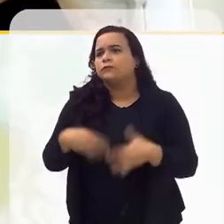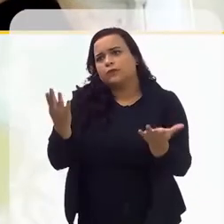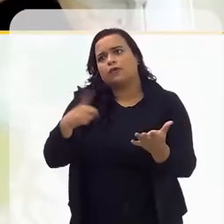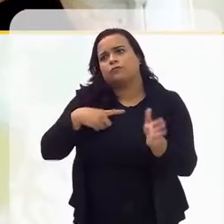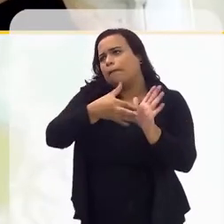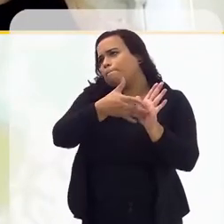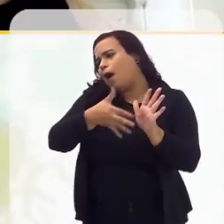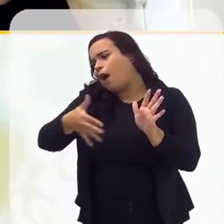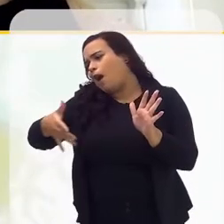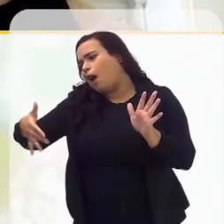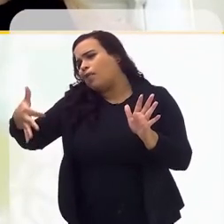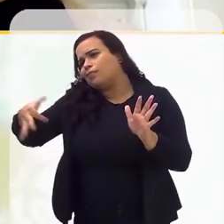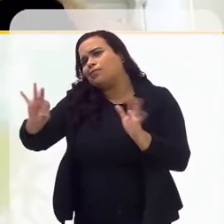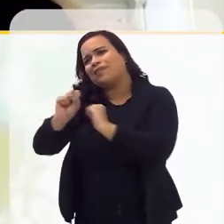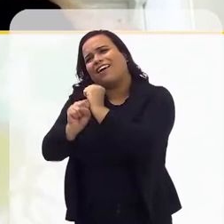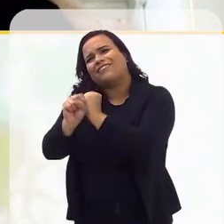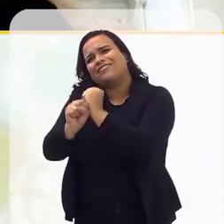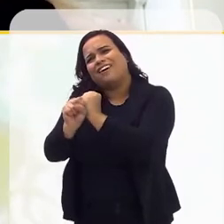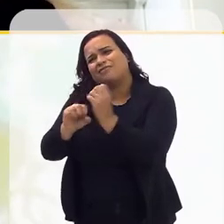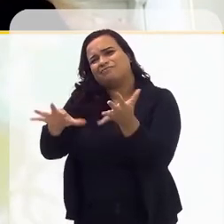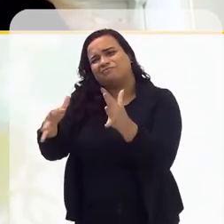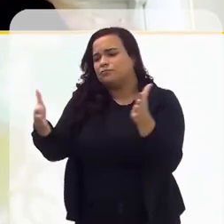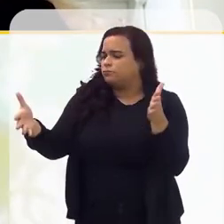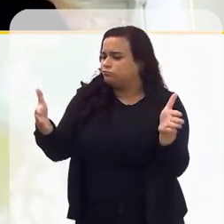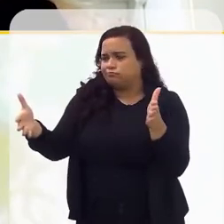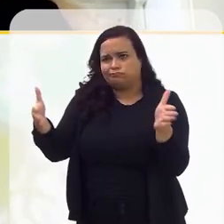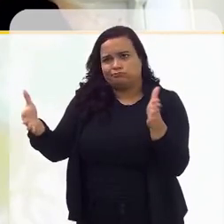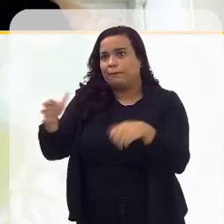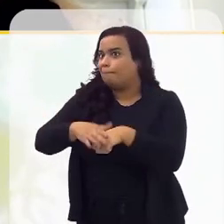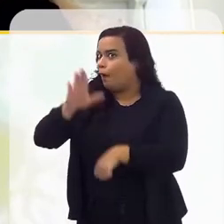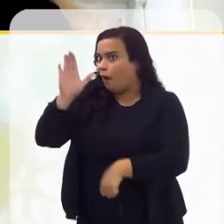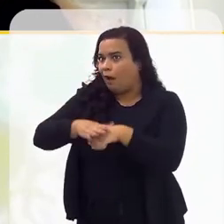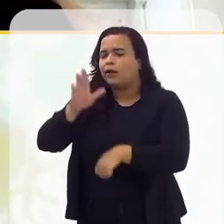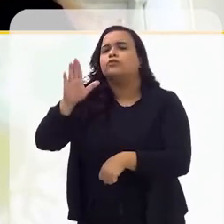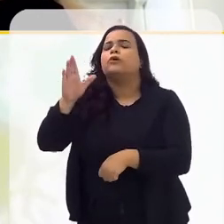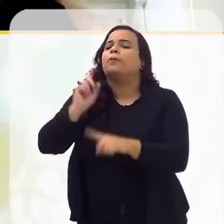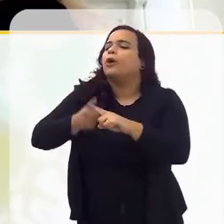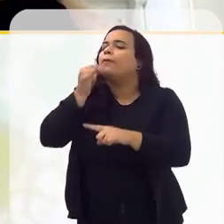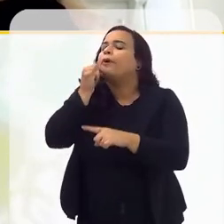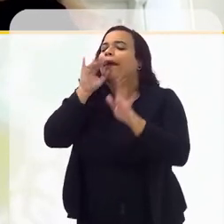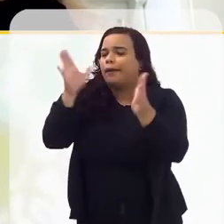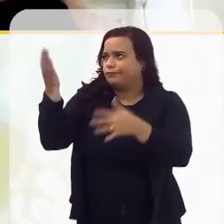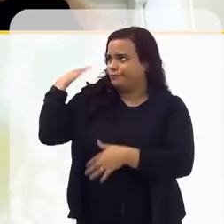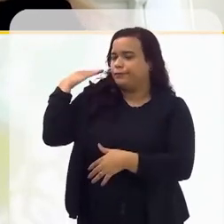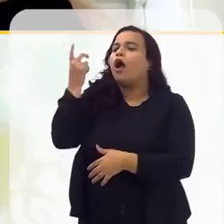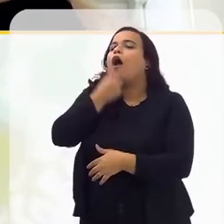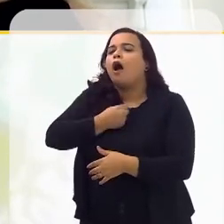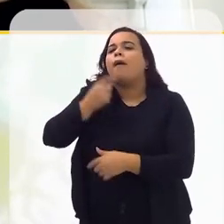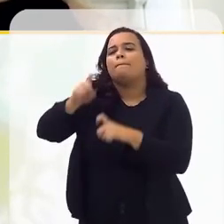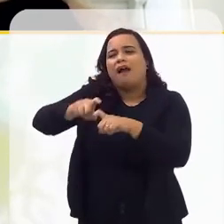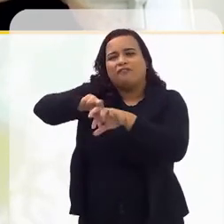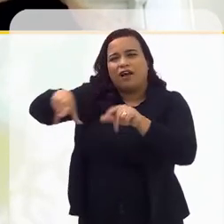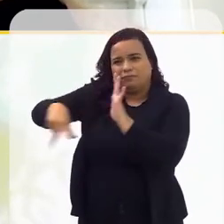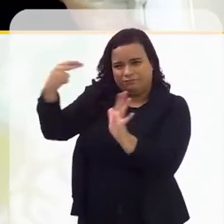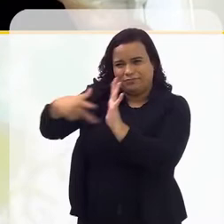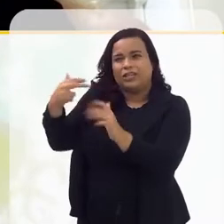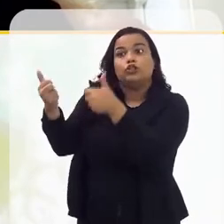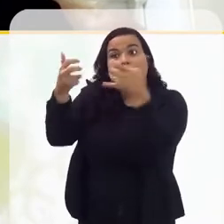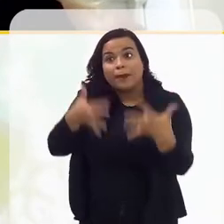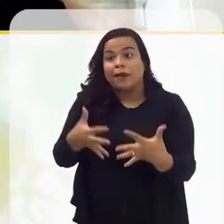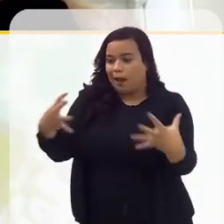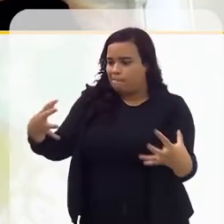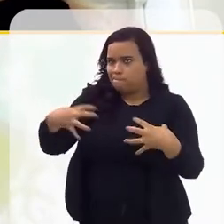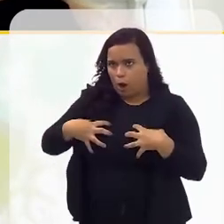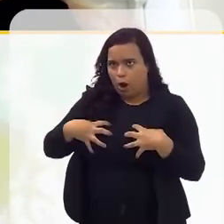Se passaram mais de 10 anos. Acontece que a gente, quando você vai colocar a prótese, isso é muito comum os cirurgiões dizerem que a prótese é